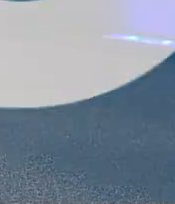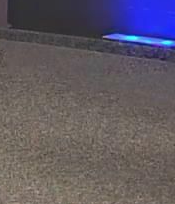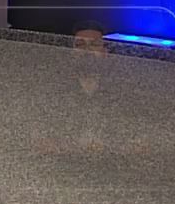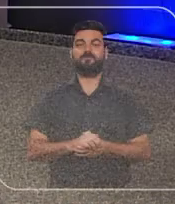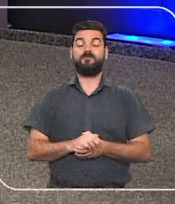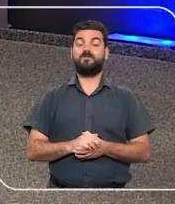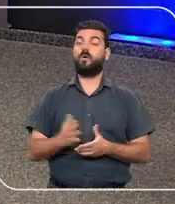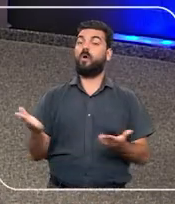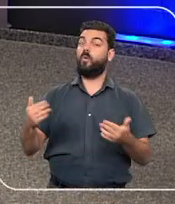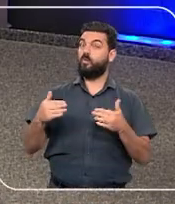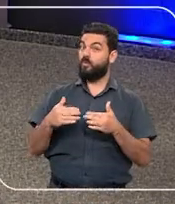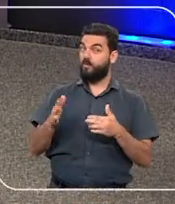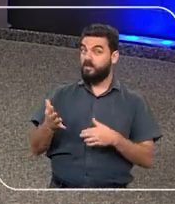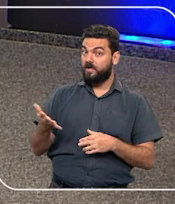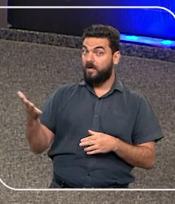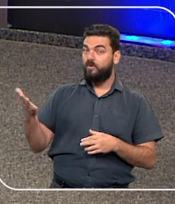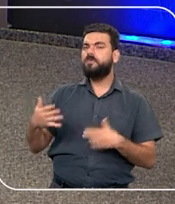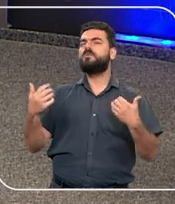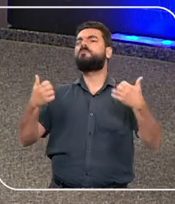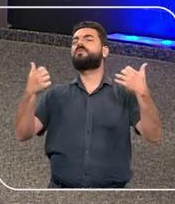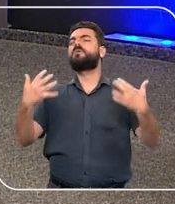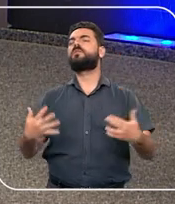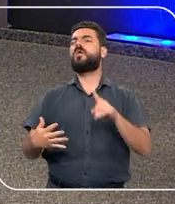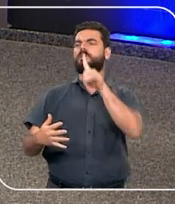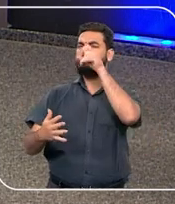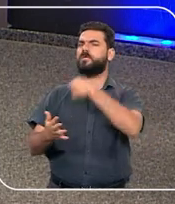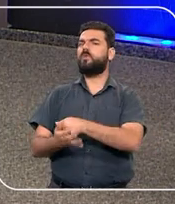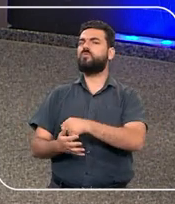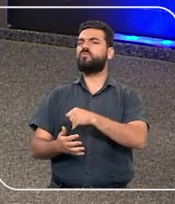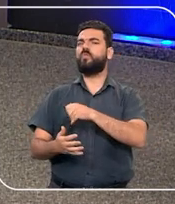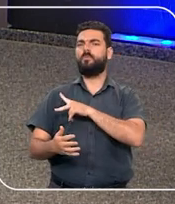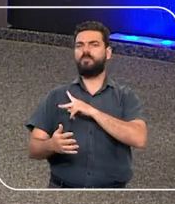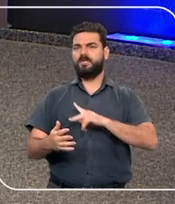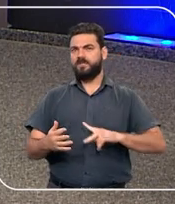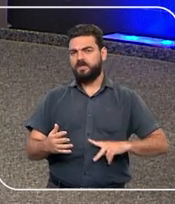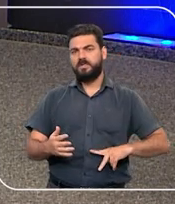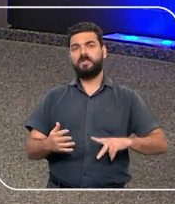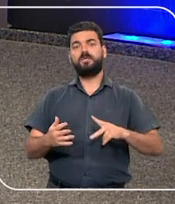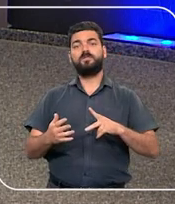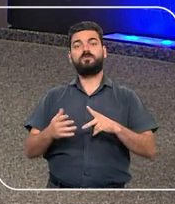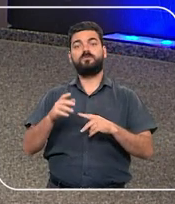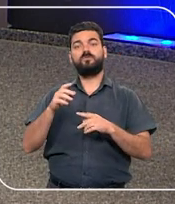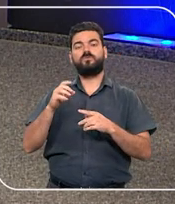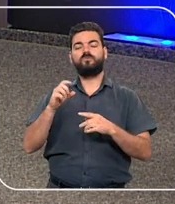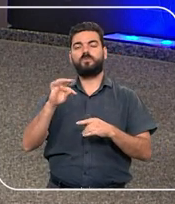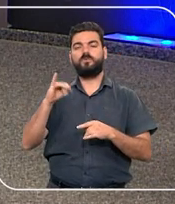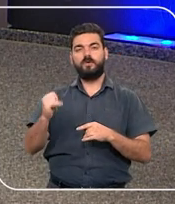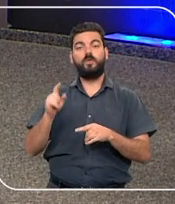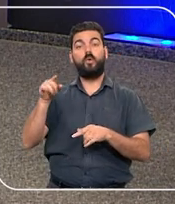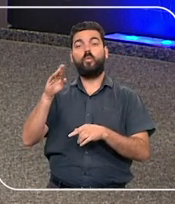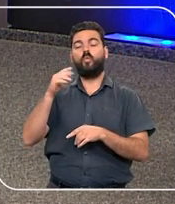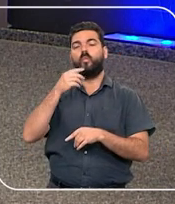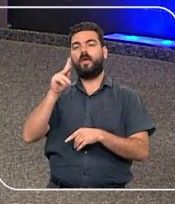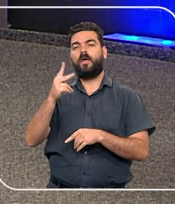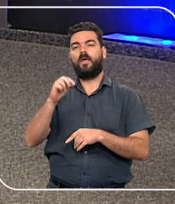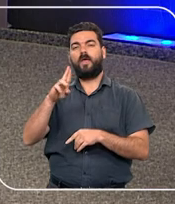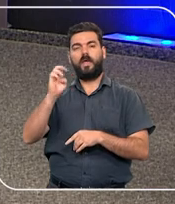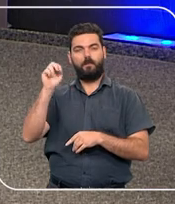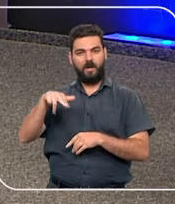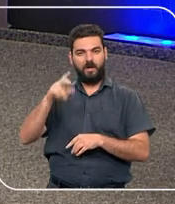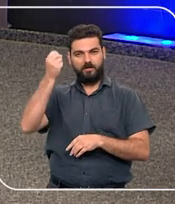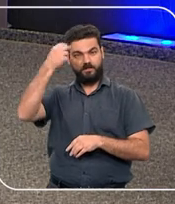agora e a gente começa esta edição destac uma decisão do presidente do Superior Tribunal de Justiça Ministro